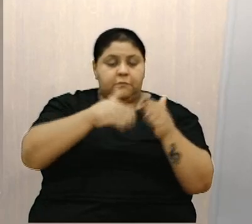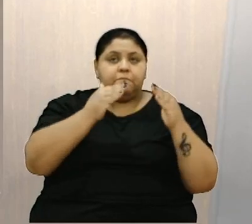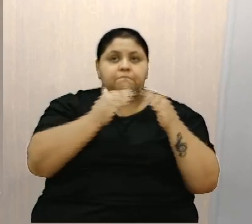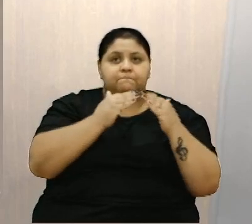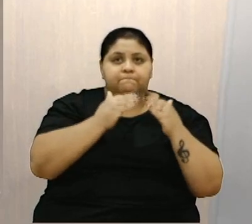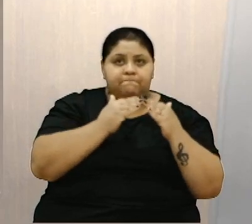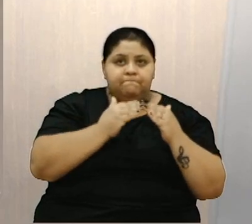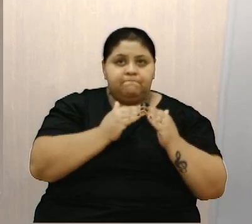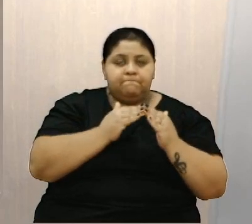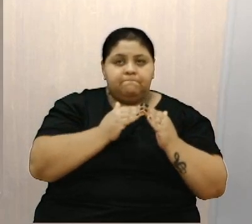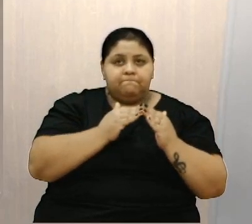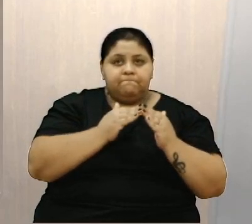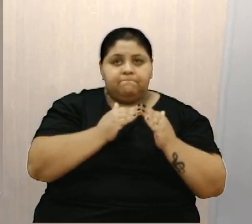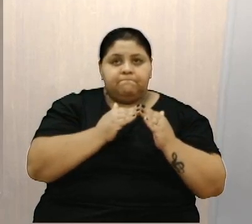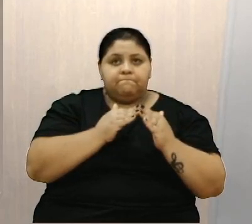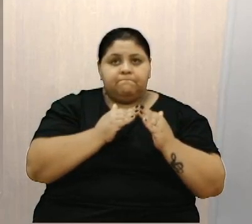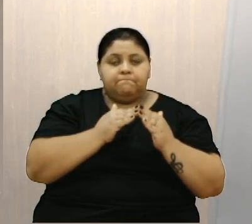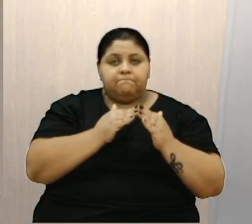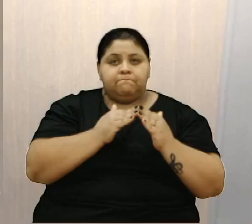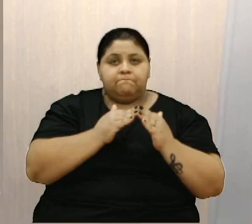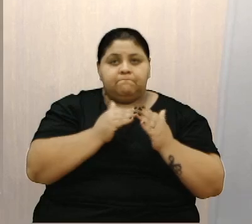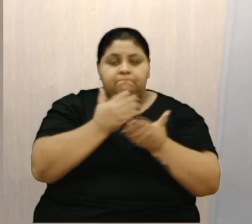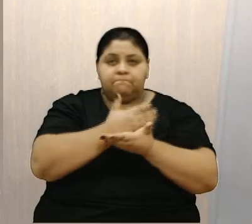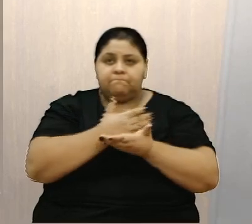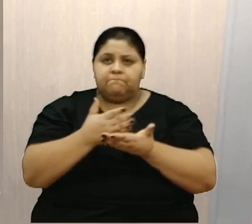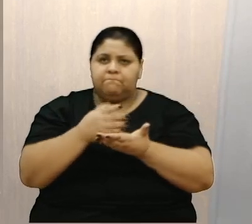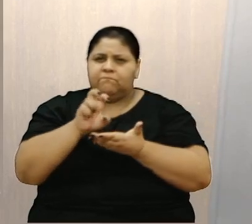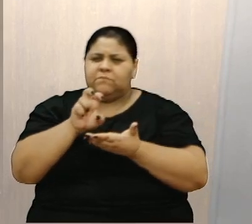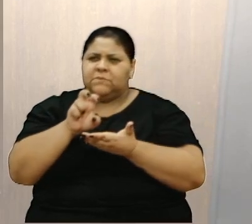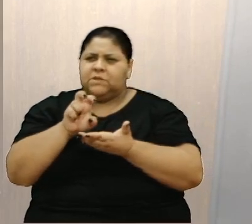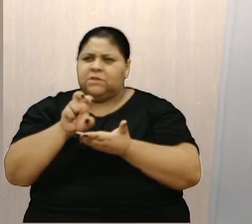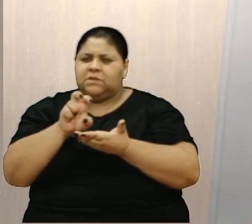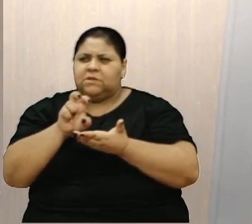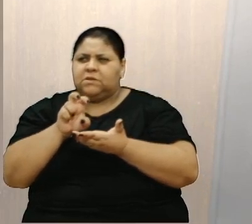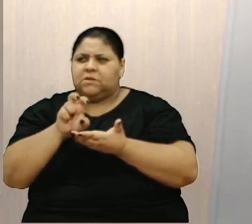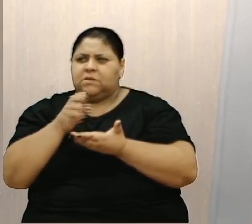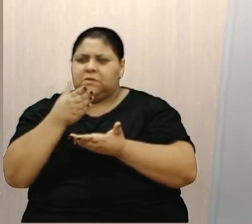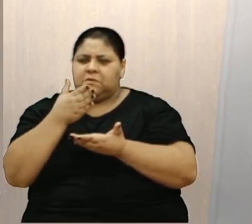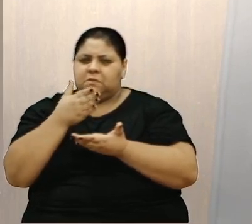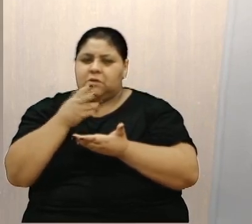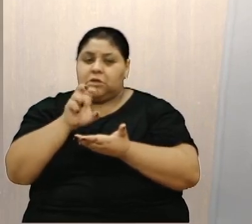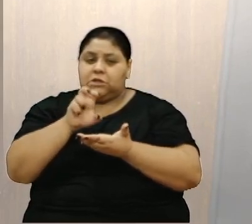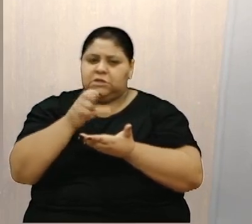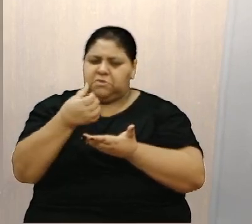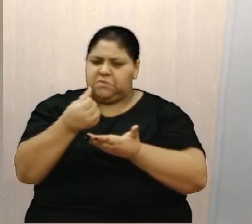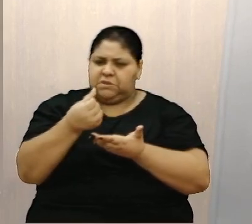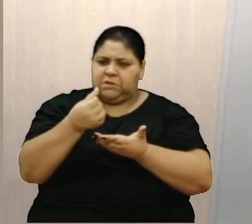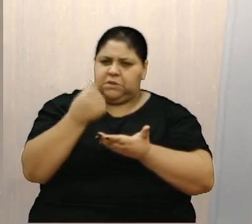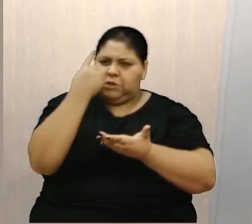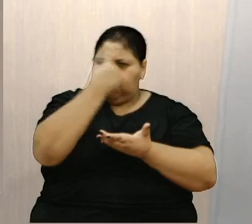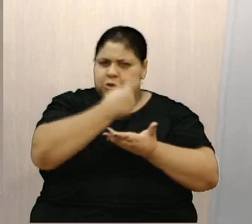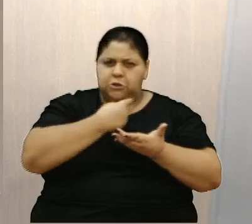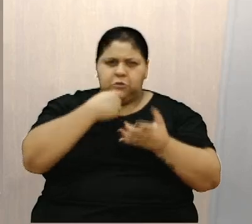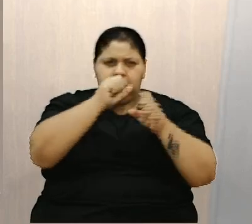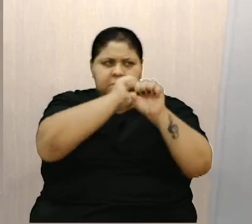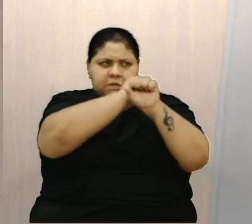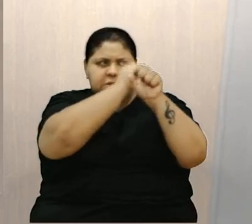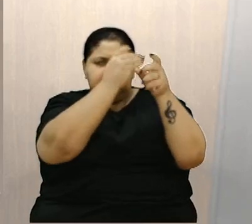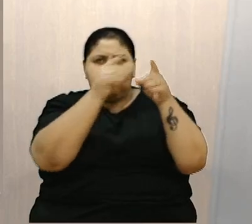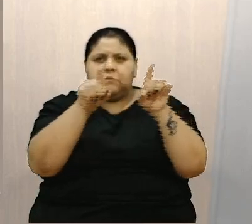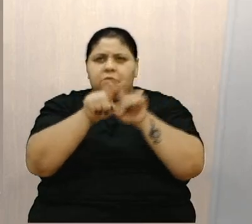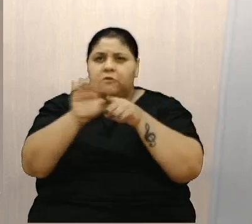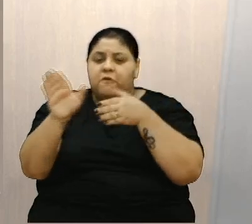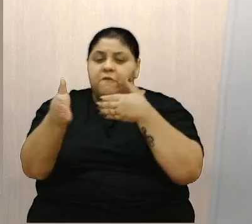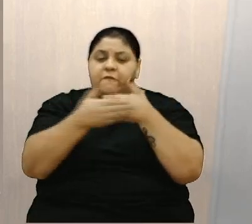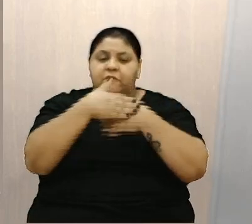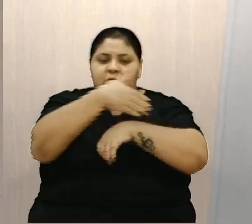eu lá de manhã cedo, a partir das 5h30, 6 horas da manhã, vereadora Rosa esteve lá, fechamos a